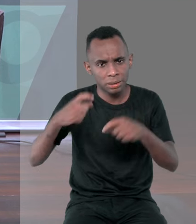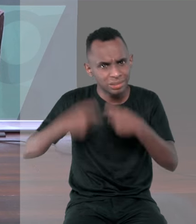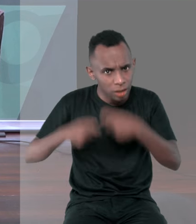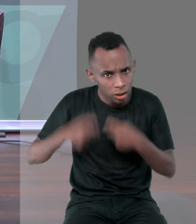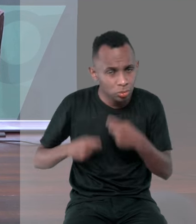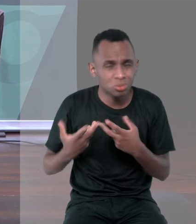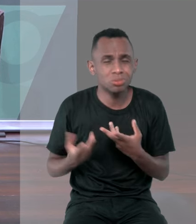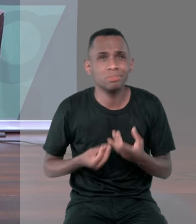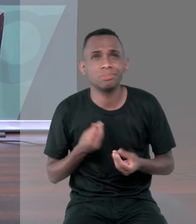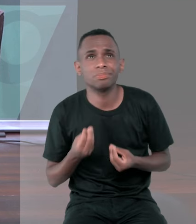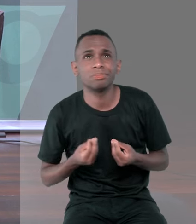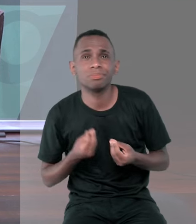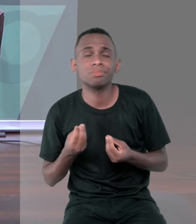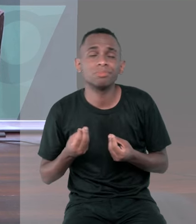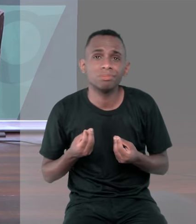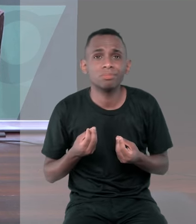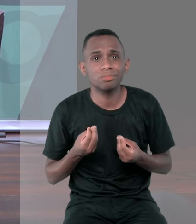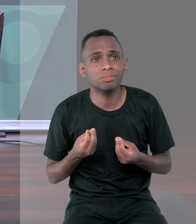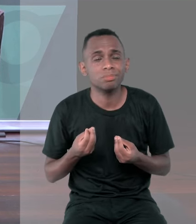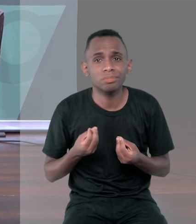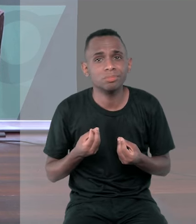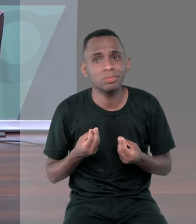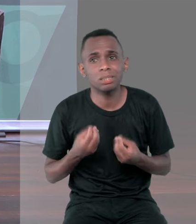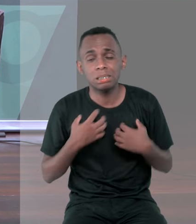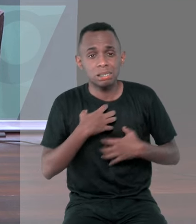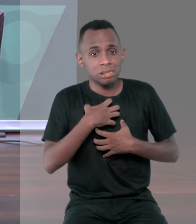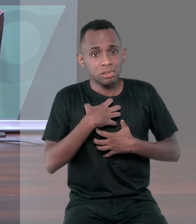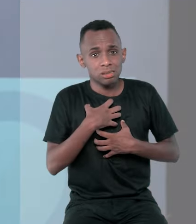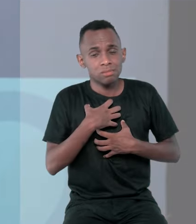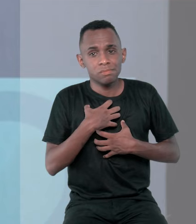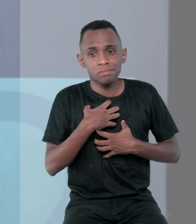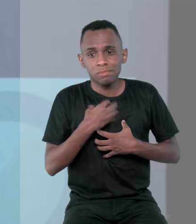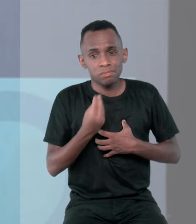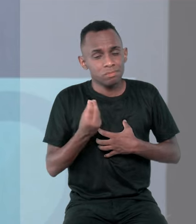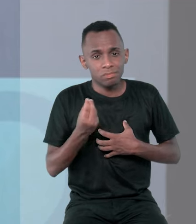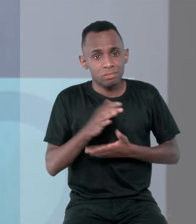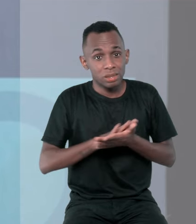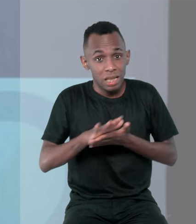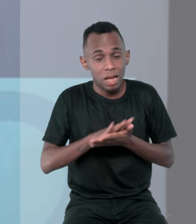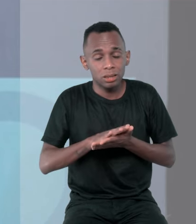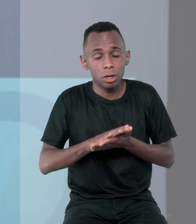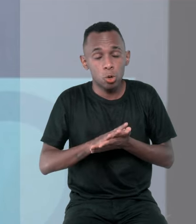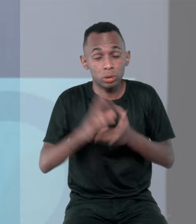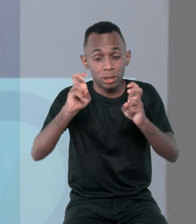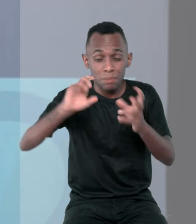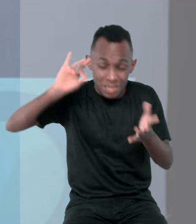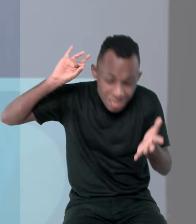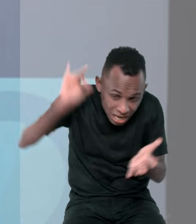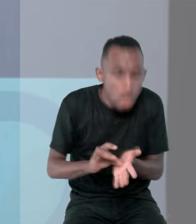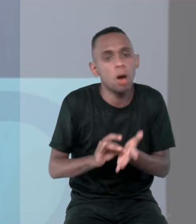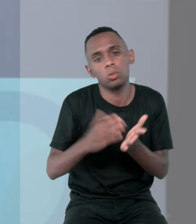Pornográfico no sentido de não se incomodar com a temática verdadeira do livro. Isso é que é o